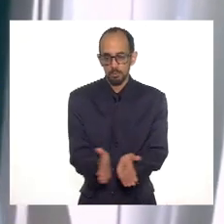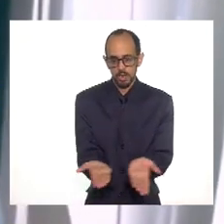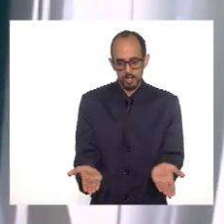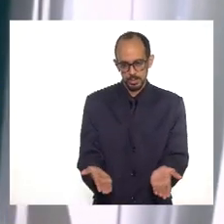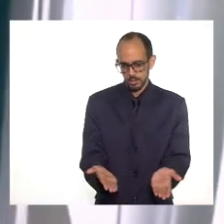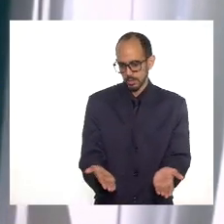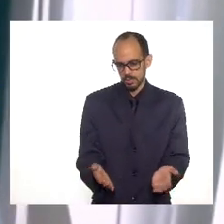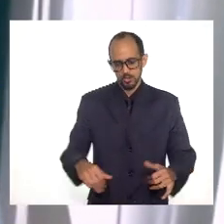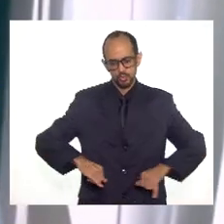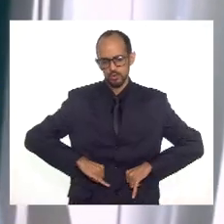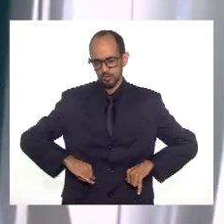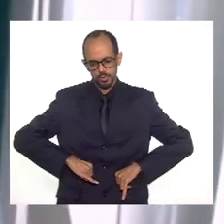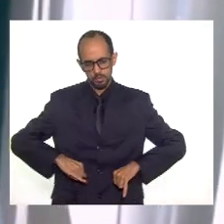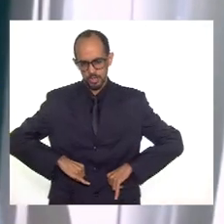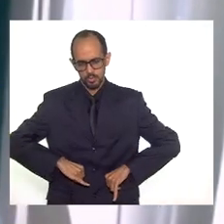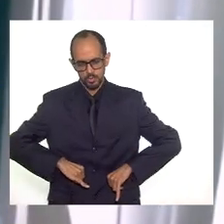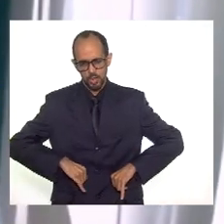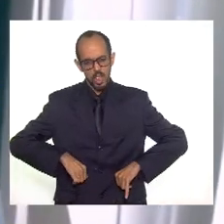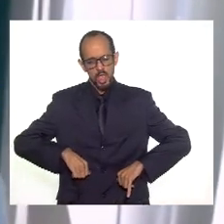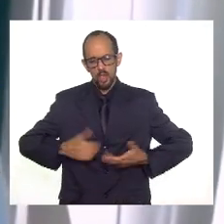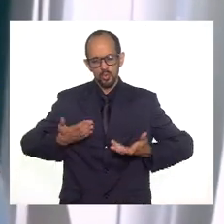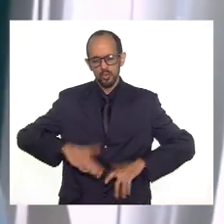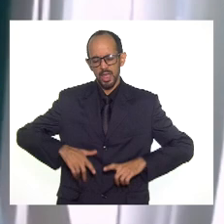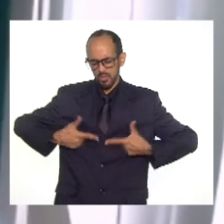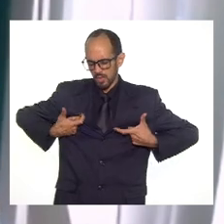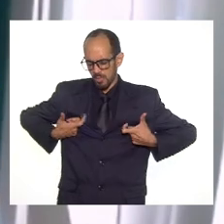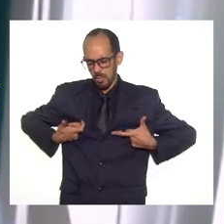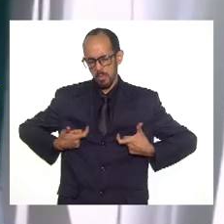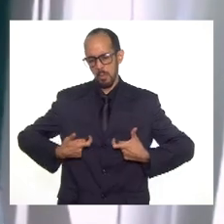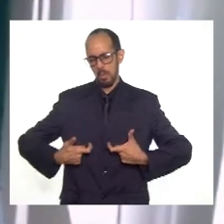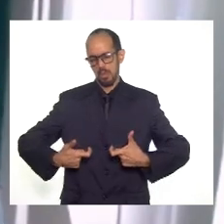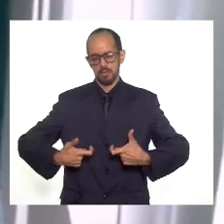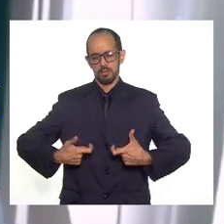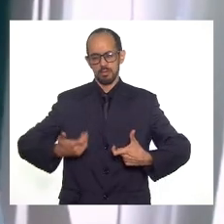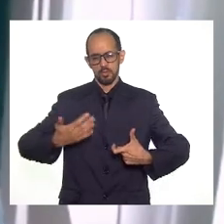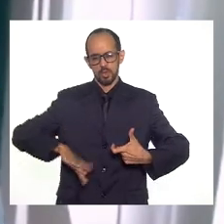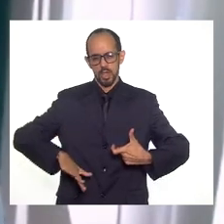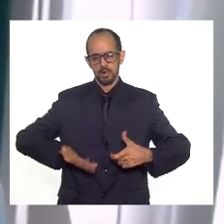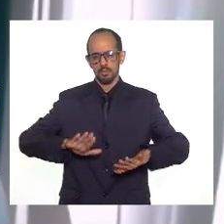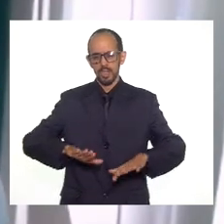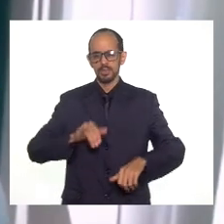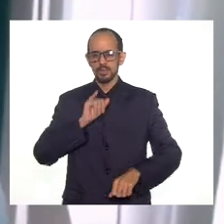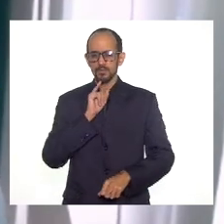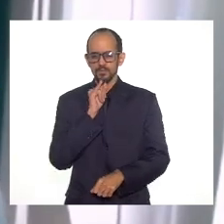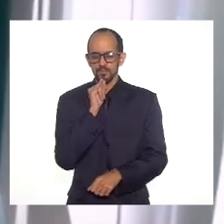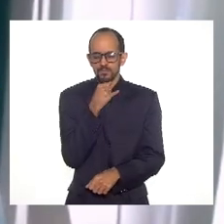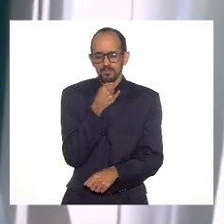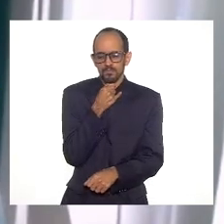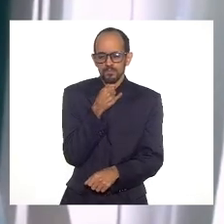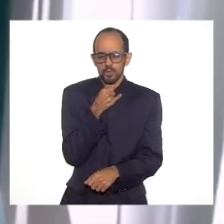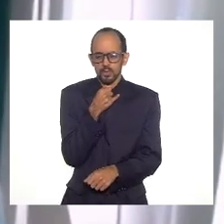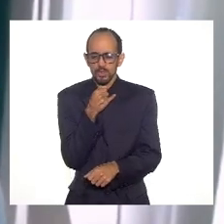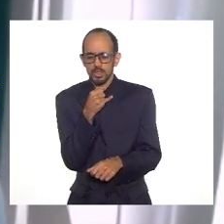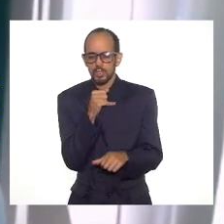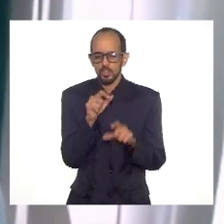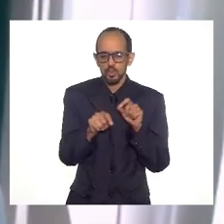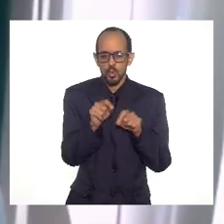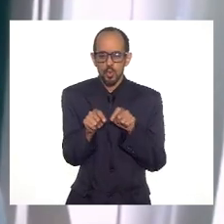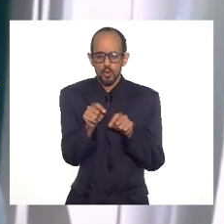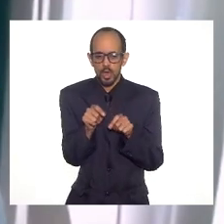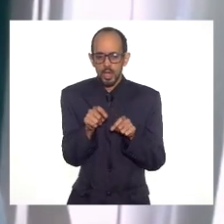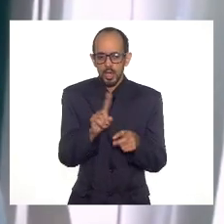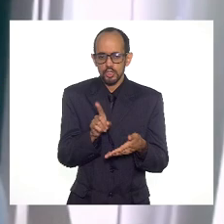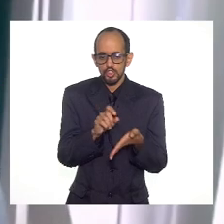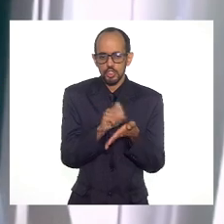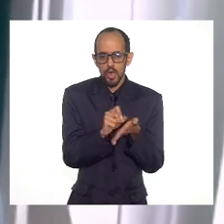só lamento, não vou fazer um cavalo de batalha, não tem problema nenhum, mas eu lamento que a gente não escreva nessa bela proposta de